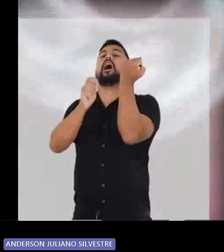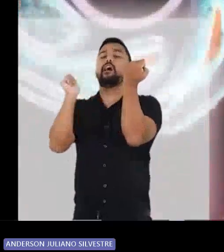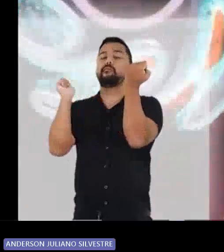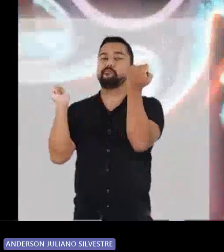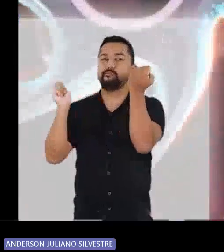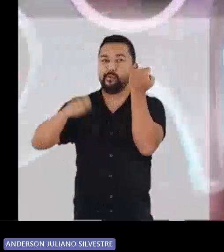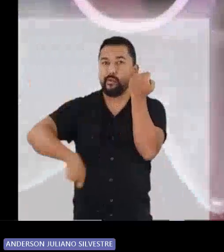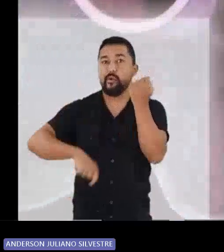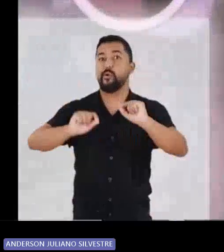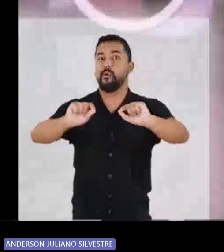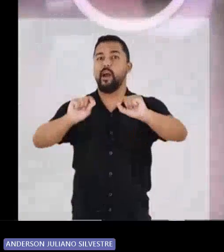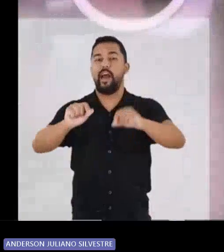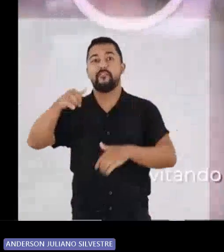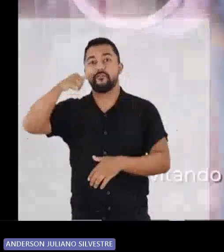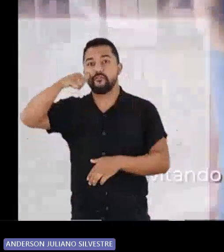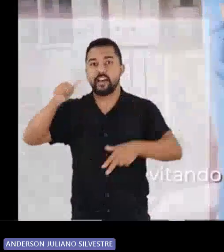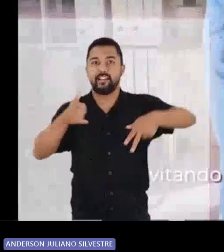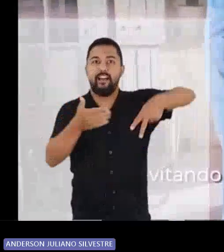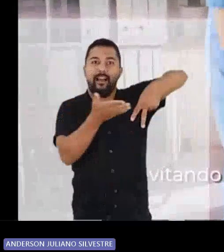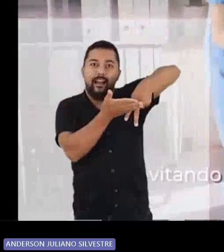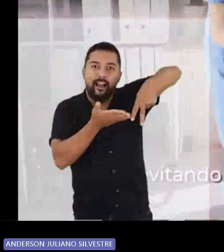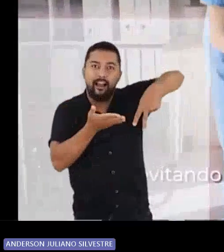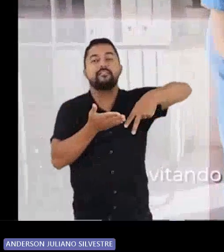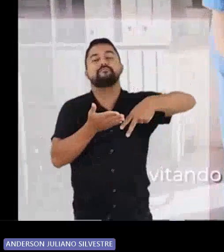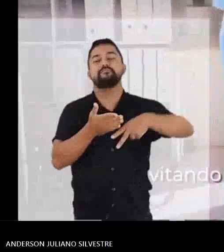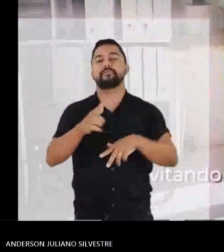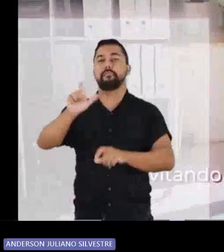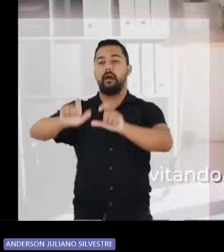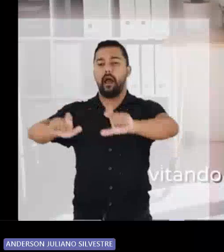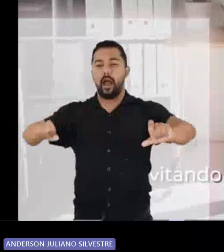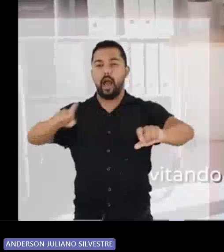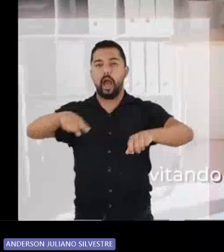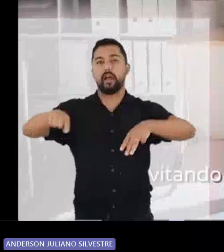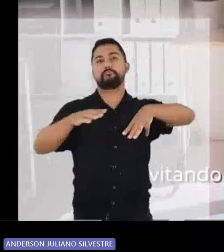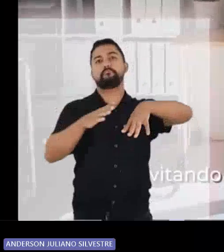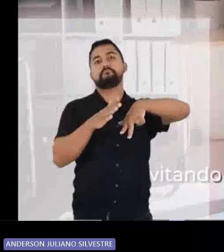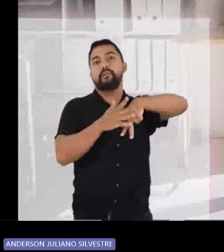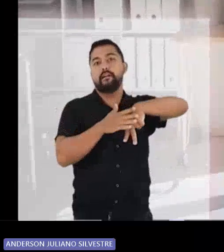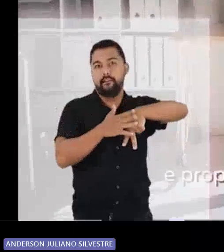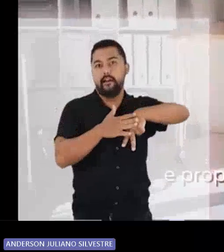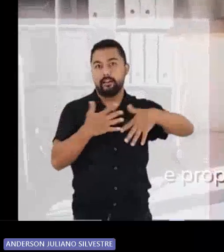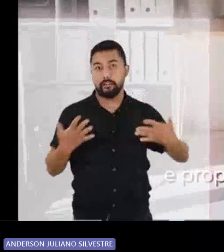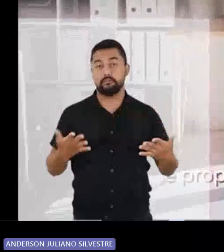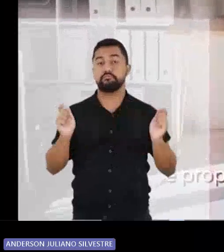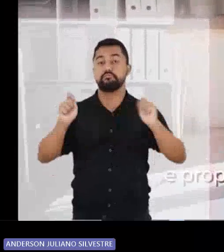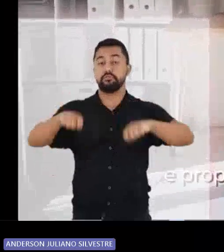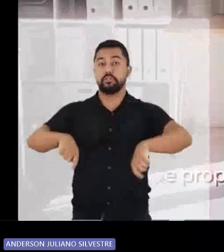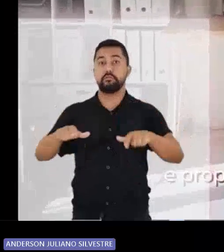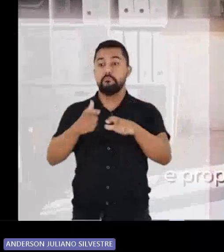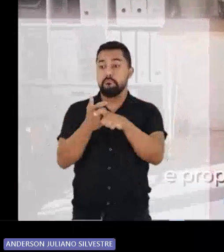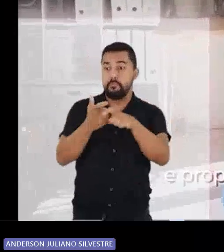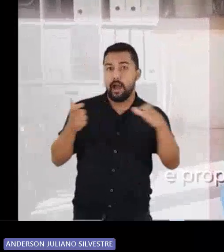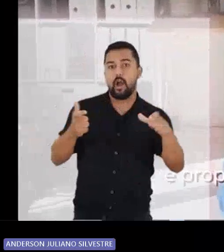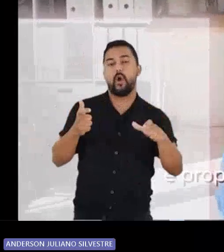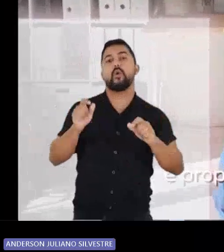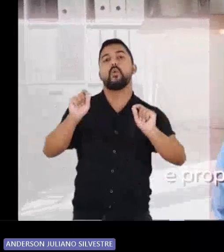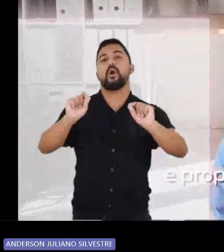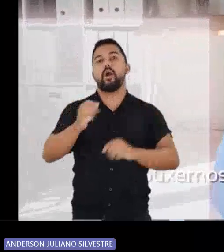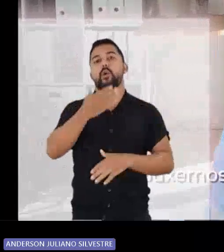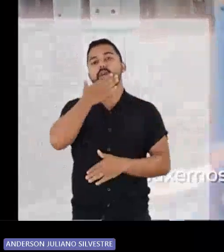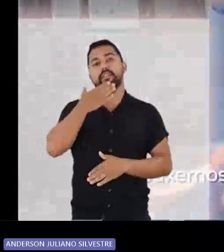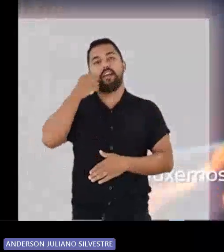o resgate de membros inferiores, evitando a amputação de milhares de pacientes e proporcionando maior